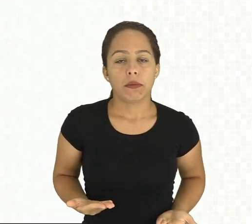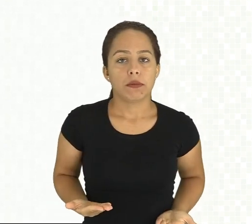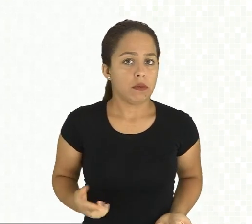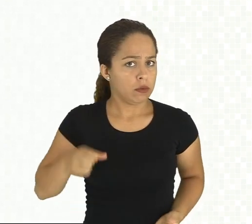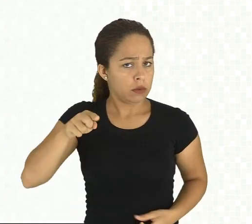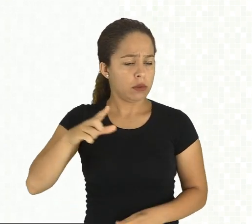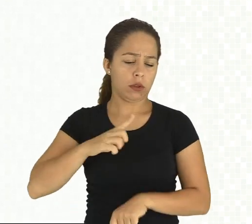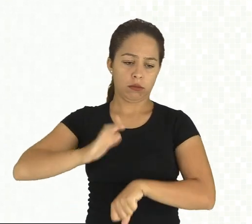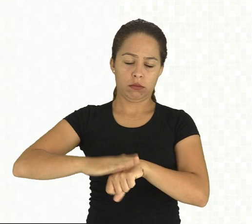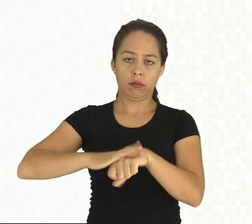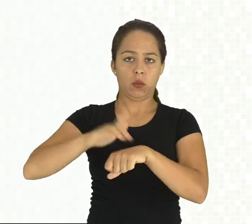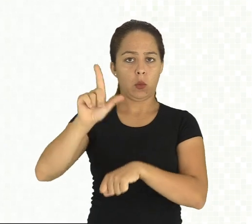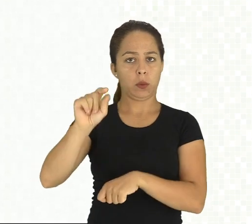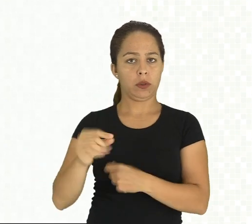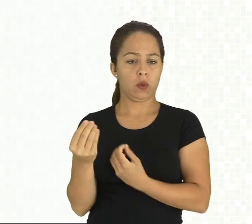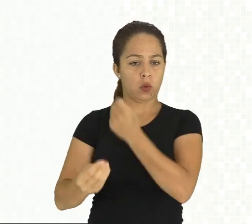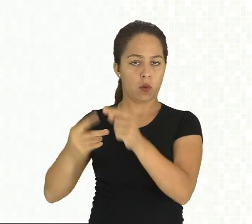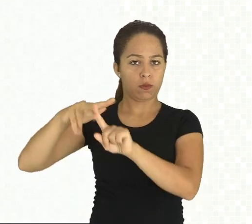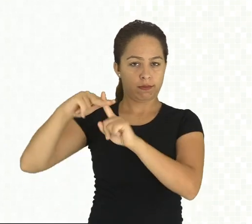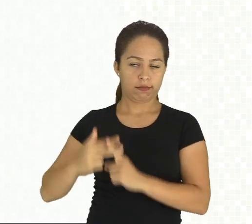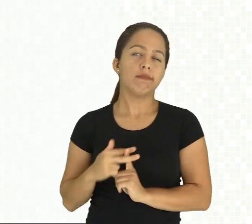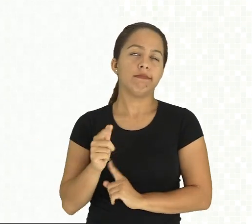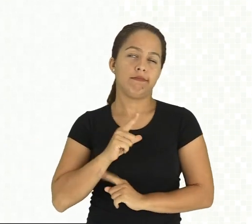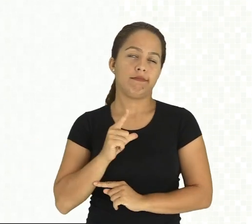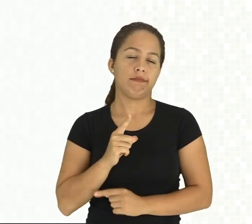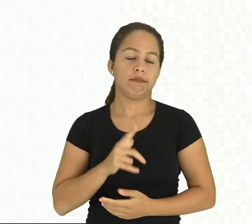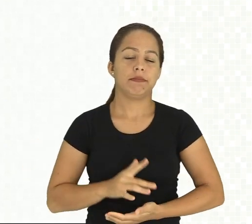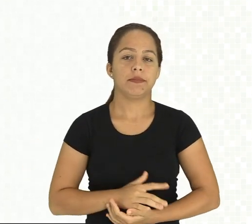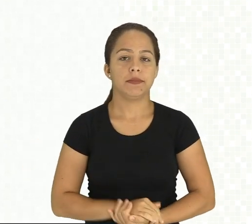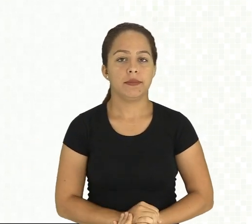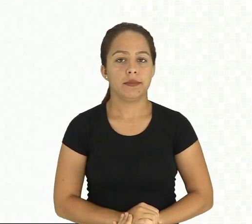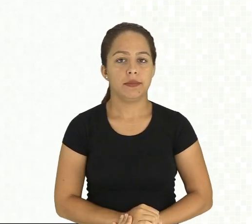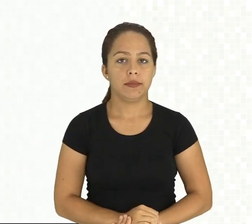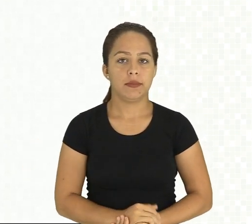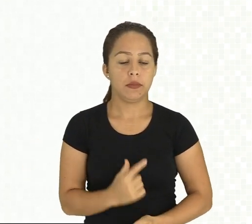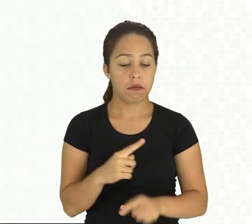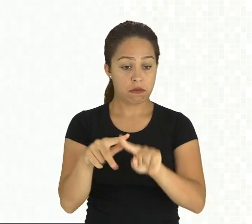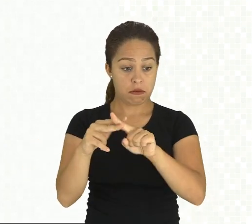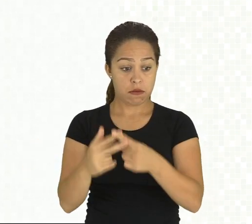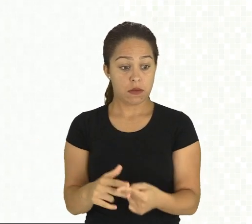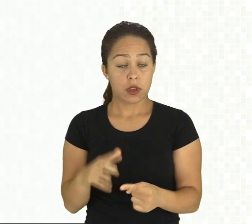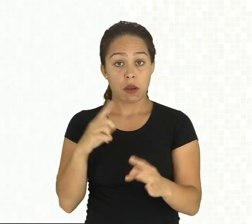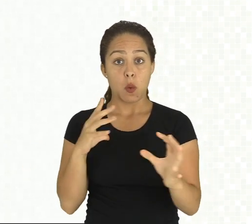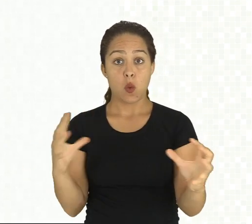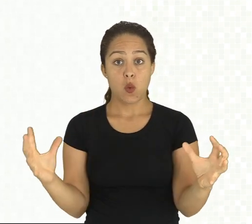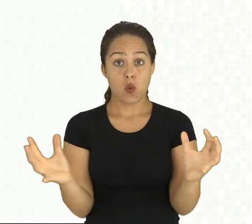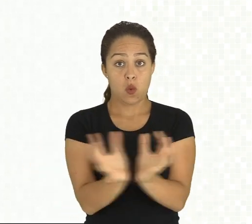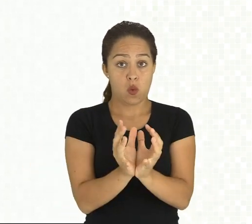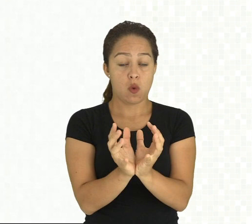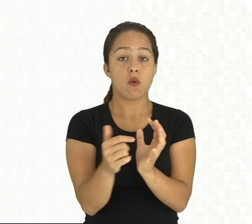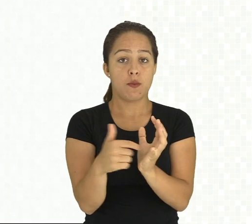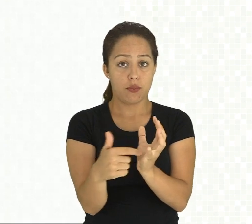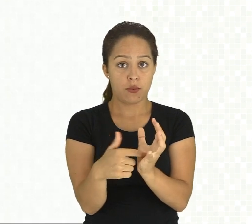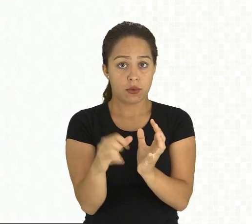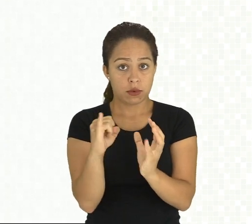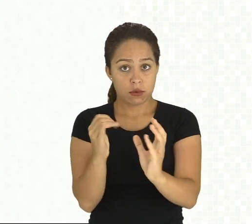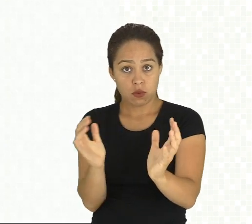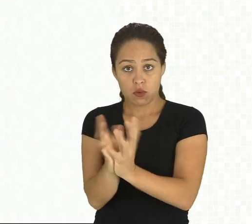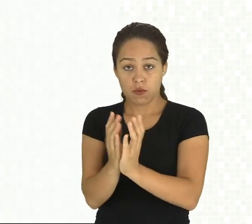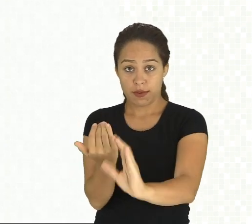aí algumas opções de configuração nas configurações de viu em grupo